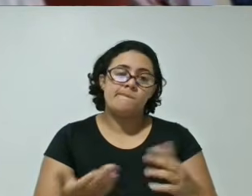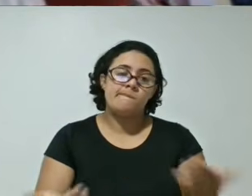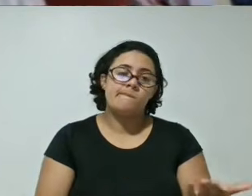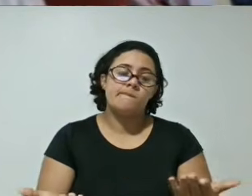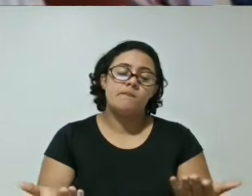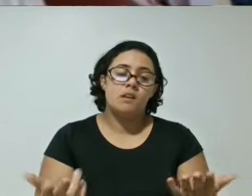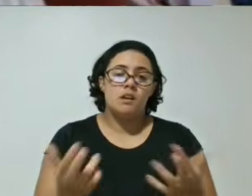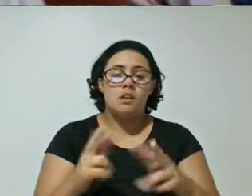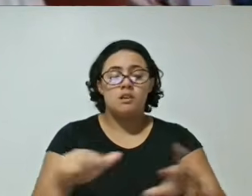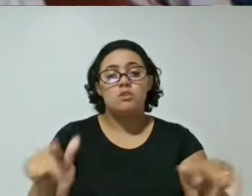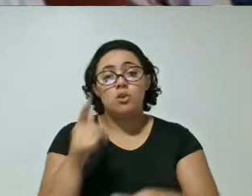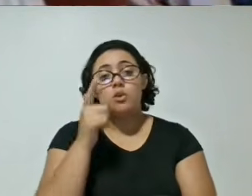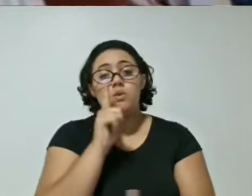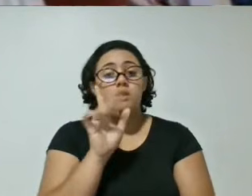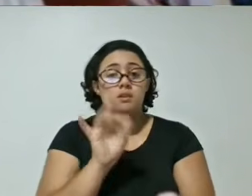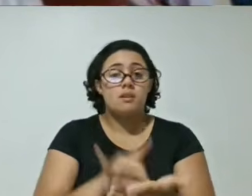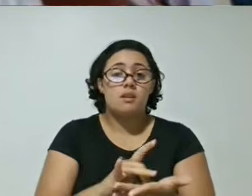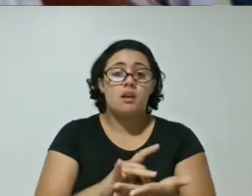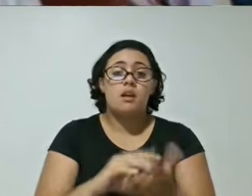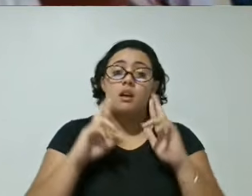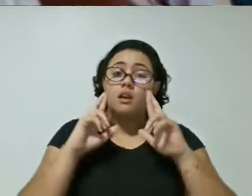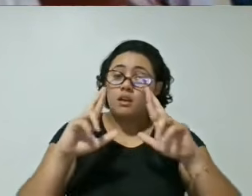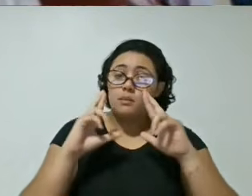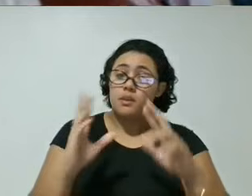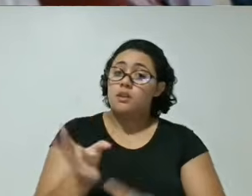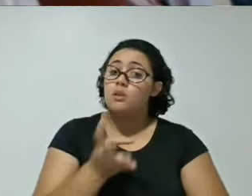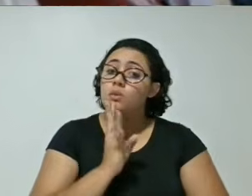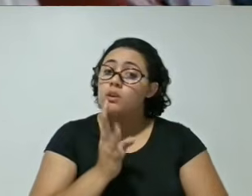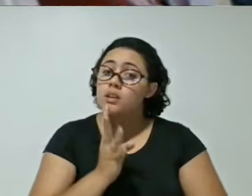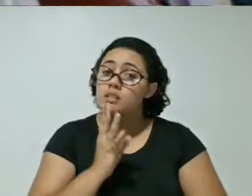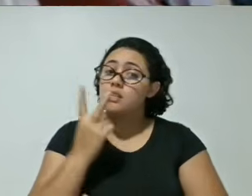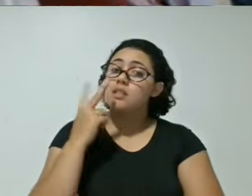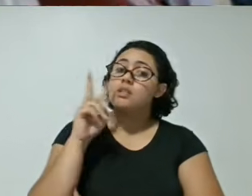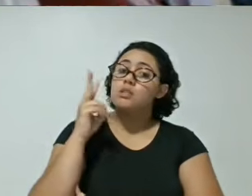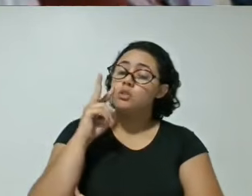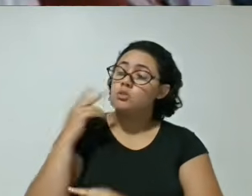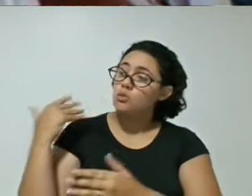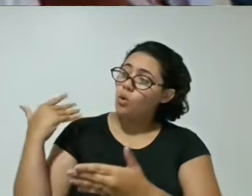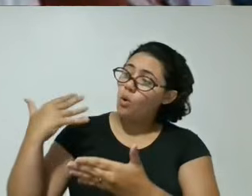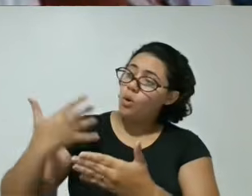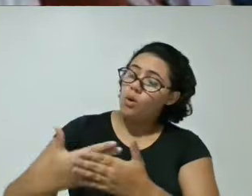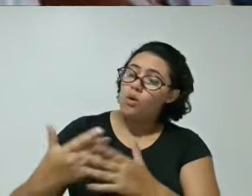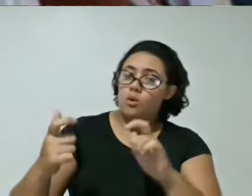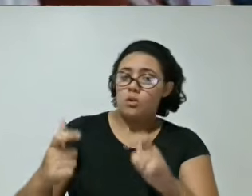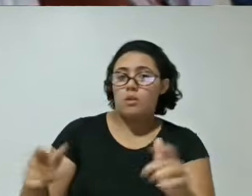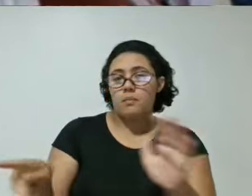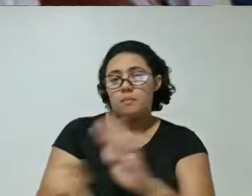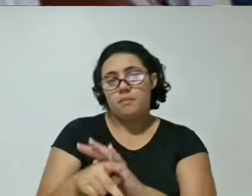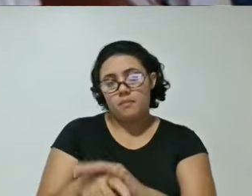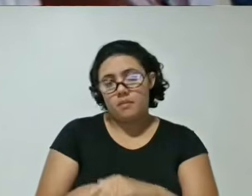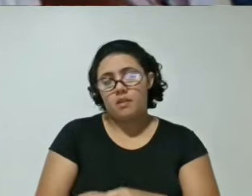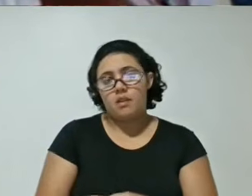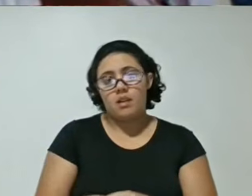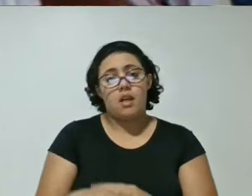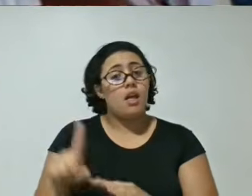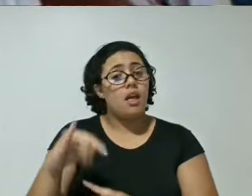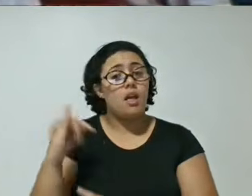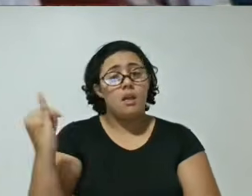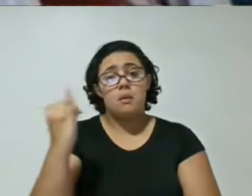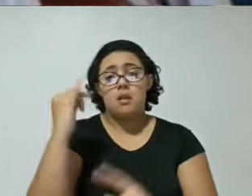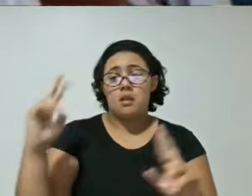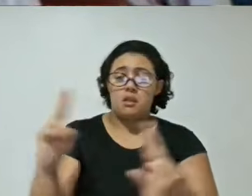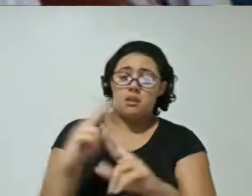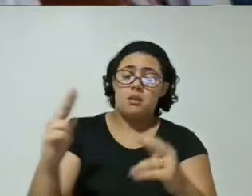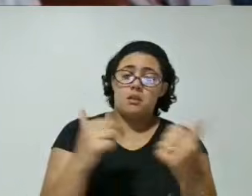consolidar. Mas, respeitando e conhecendo a história do lugar, né? Que isso é fundamental, uma boa relação entre